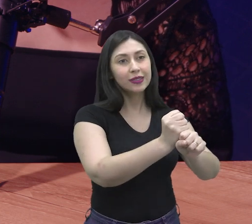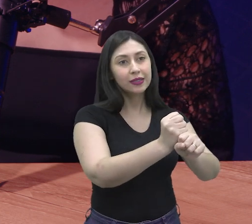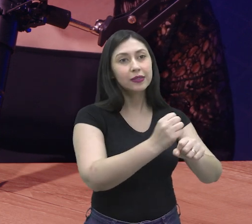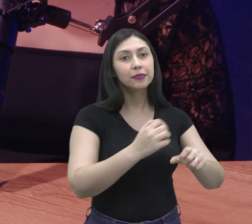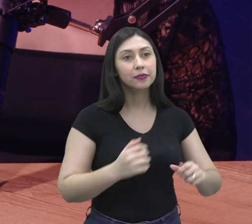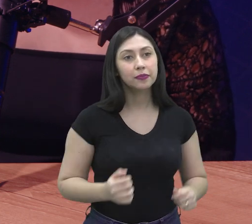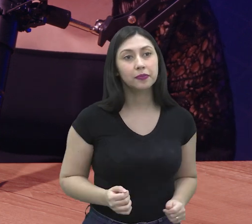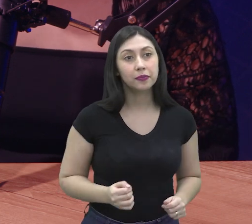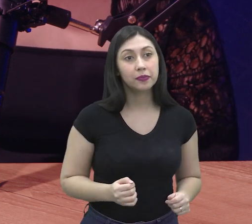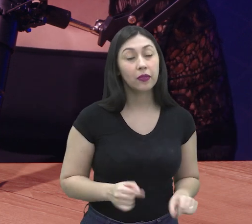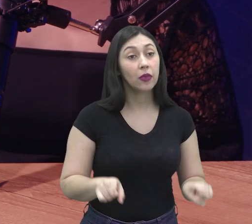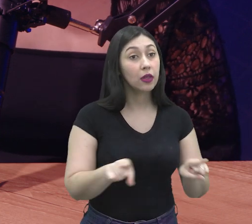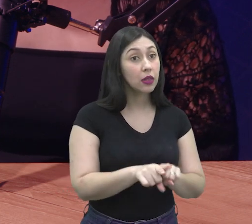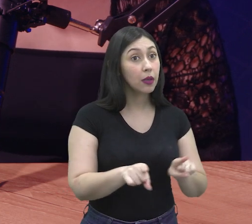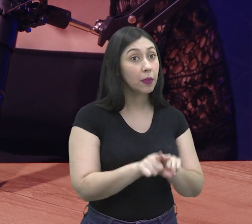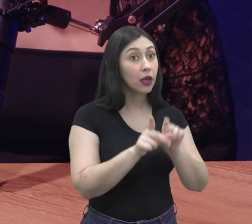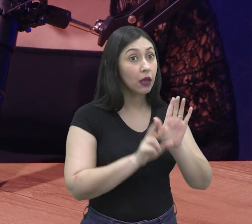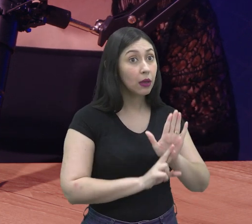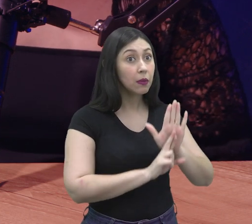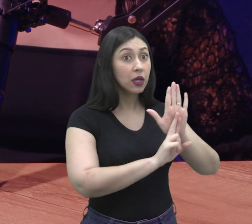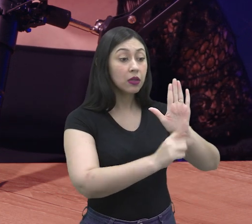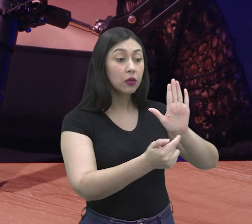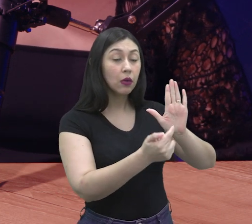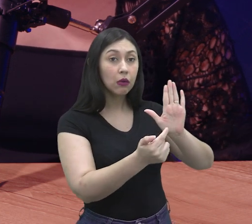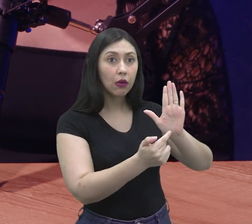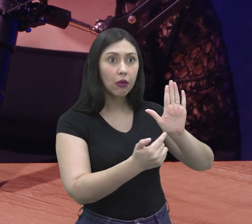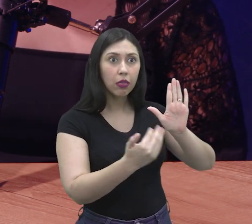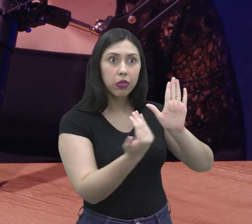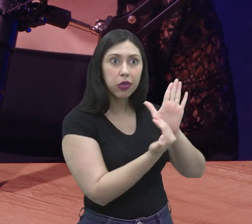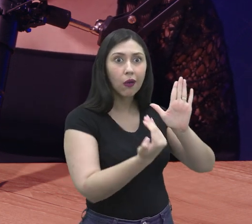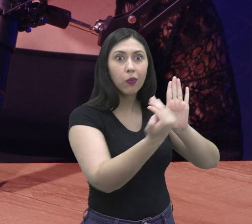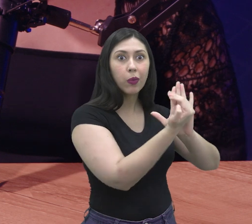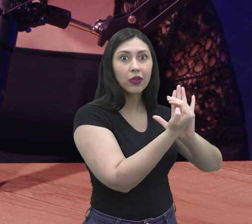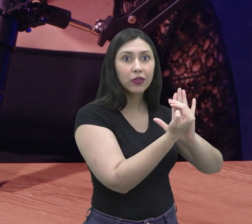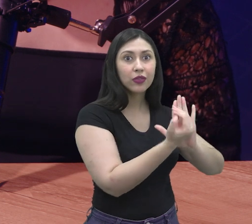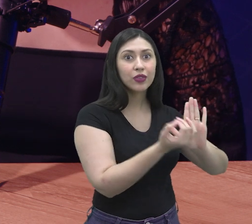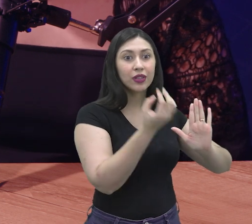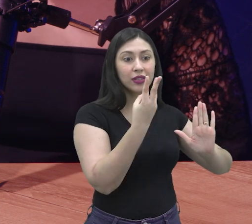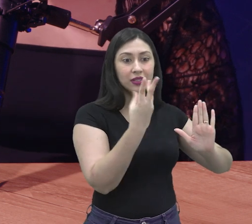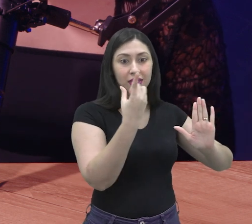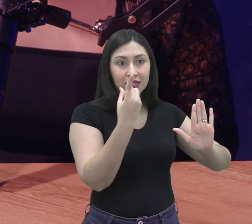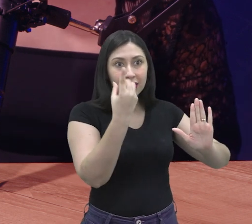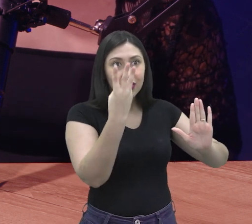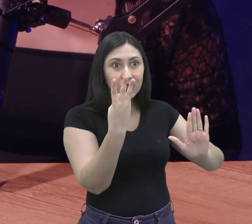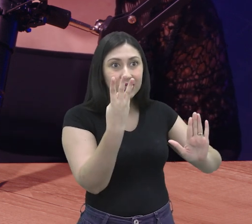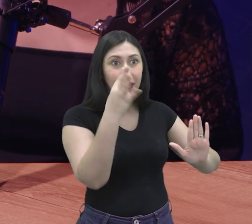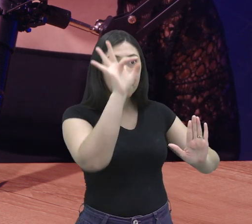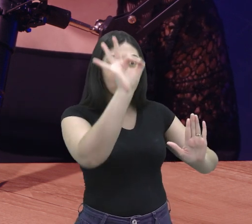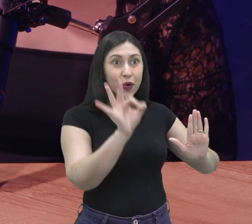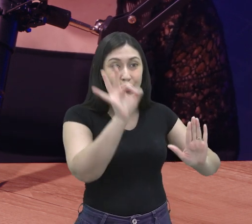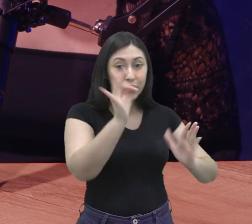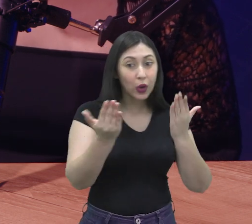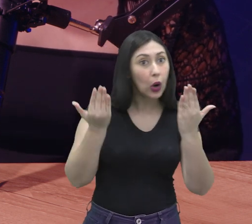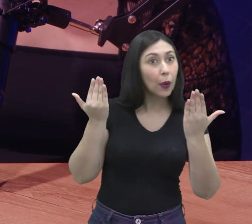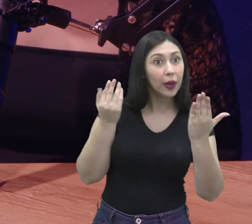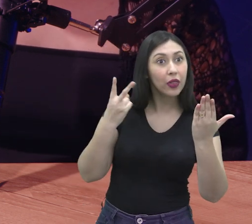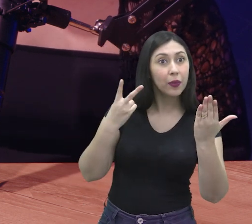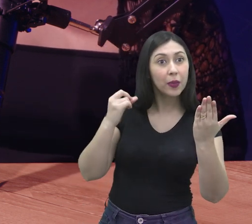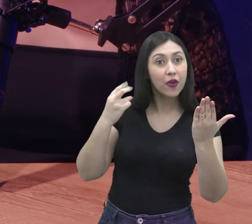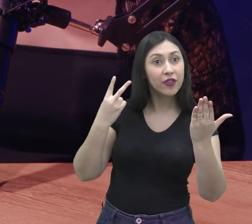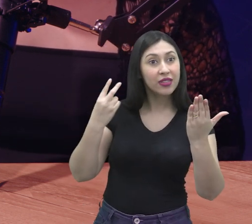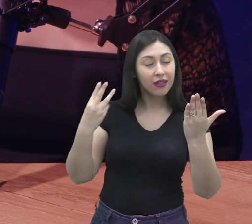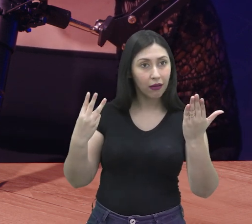e 2023. E também representa um aumento de 314% em relação ao ano passado, quando